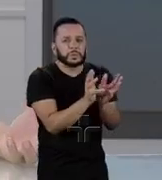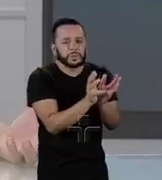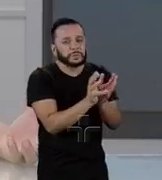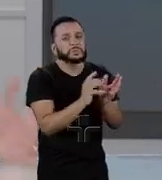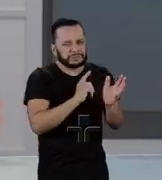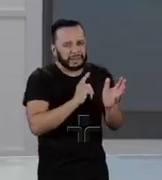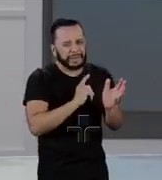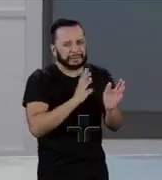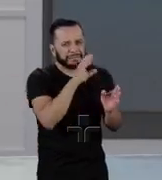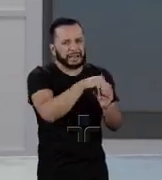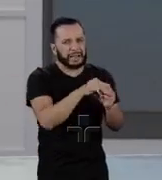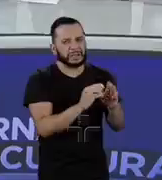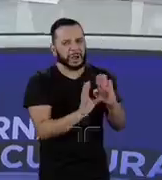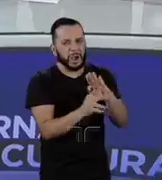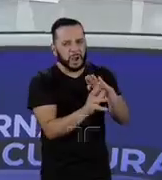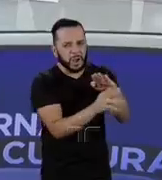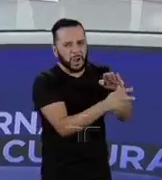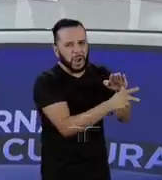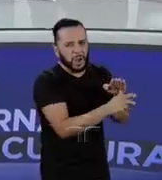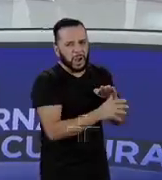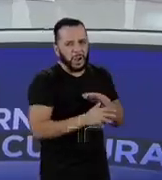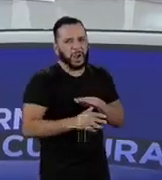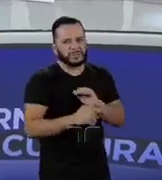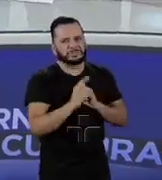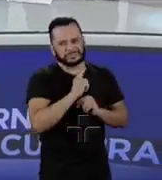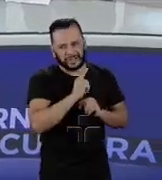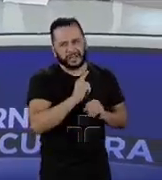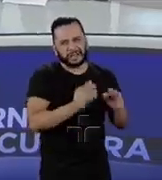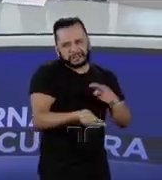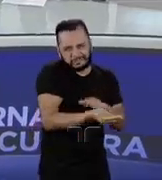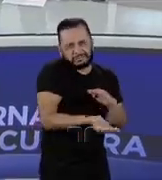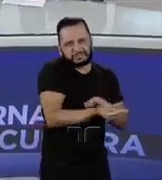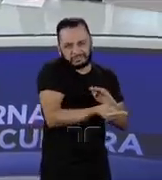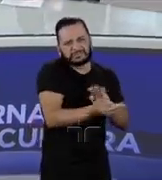escândalos todos, uma tragédia, uma desgraça como essa,